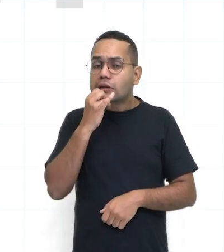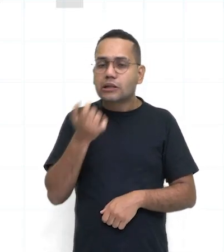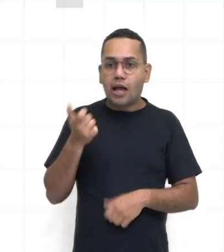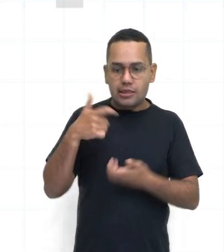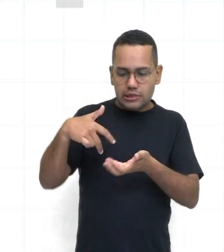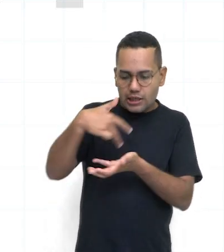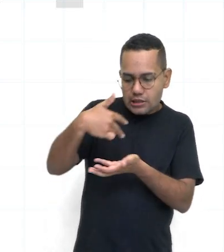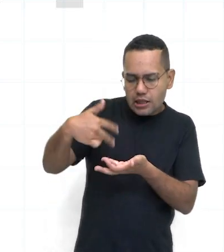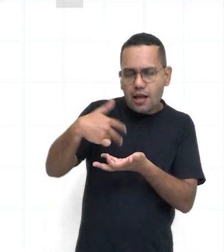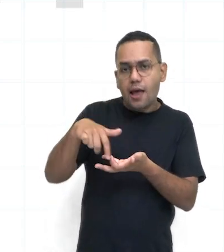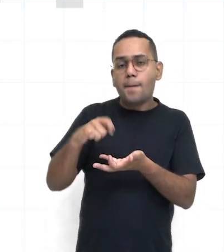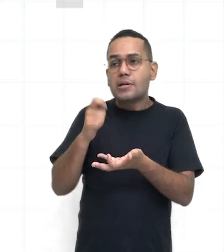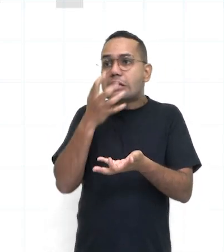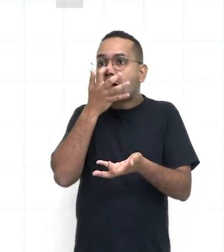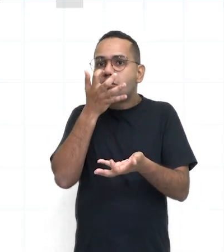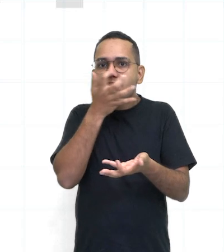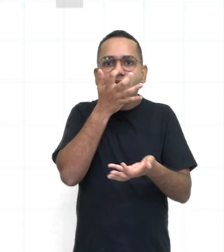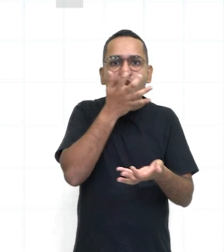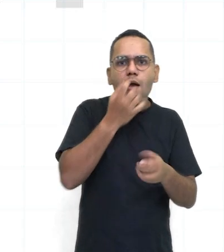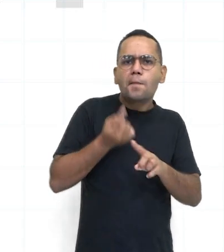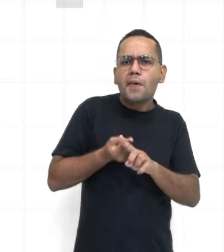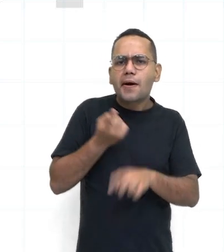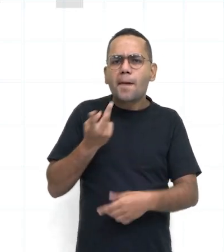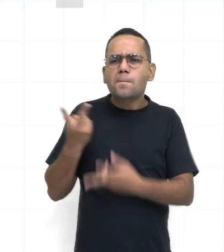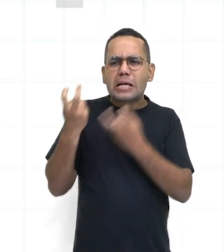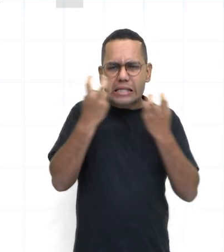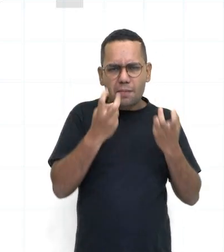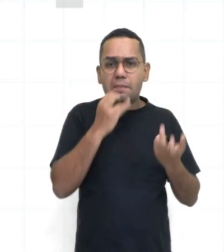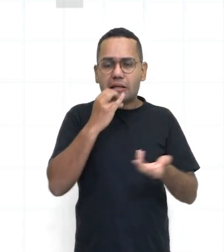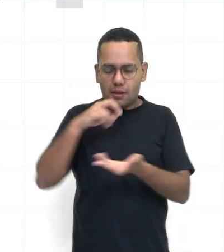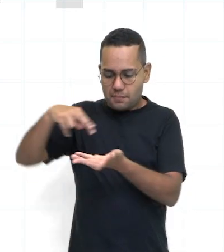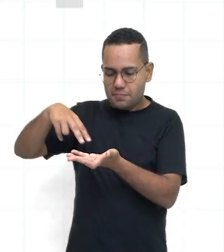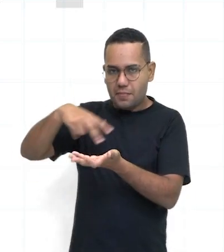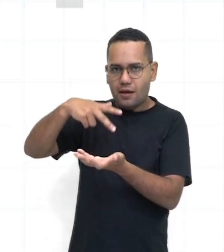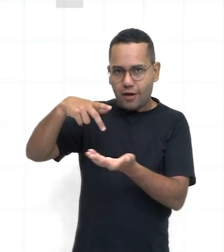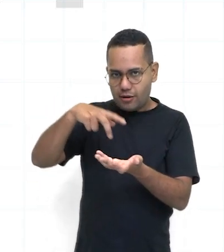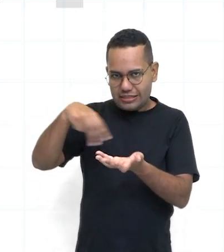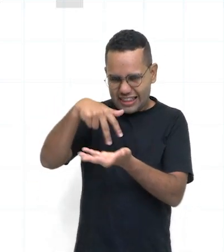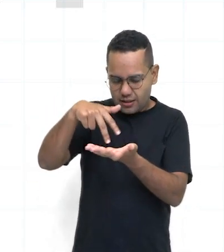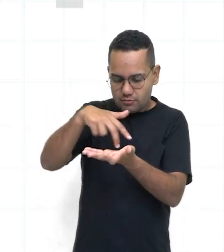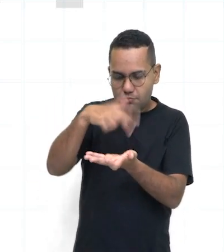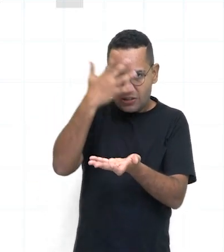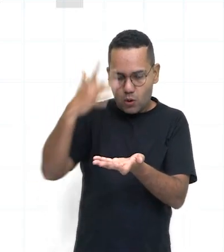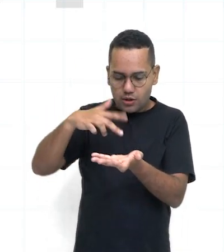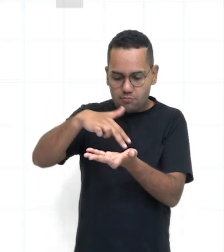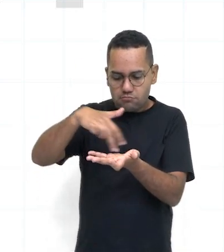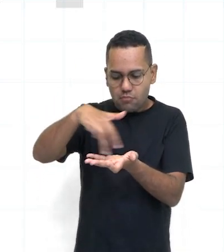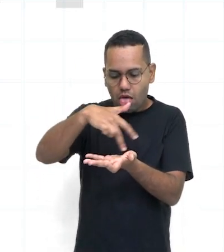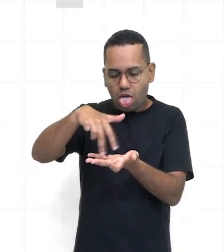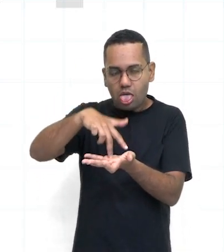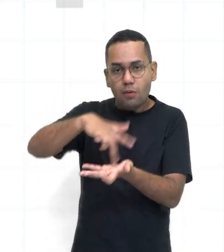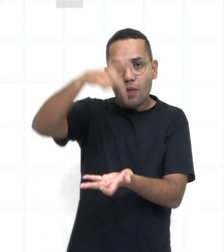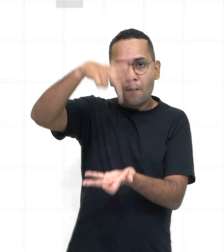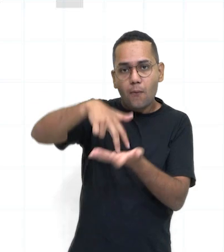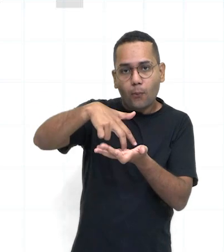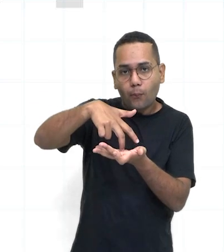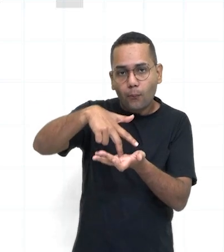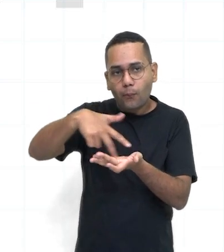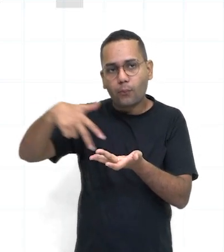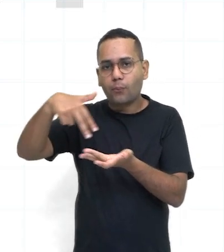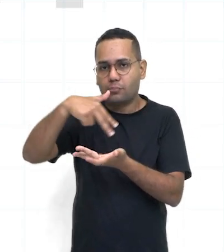e graciosos, como se o dançarino estivesse flutuando, minimizando o contato visual com o